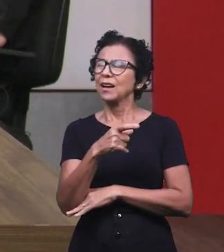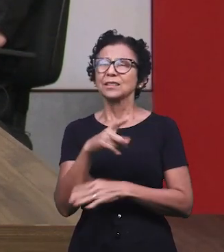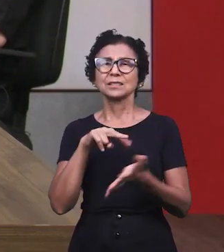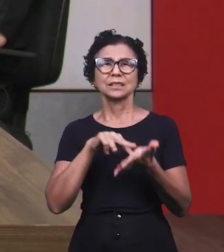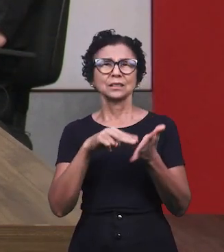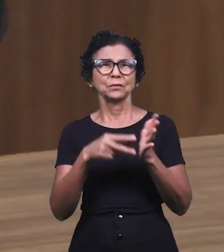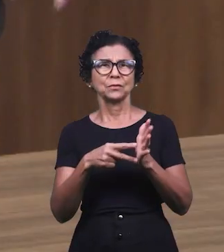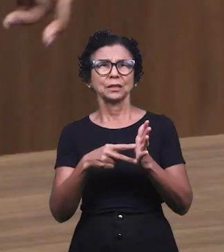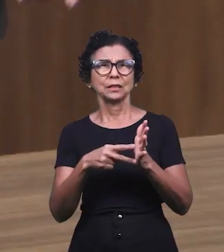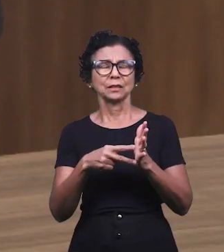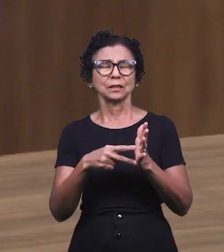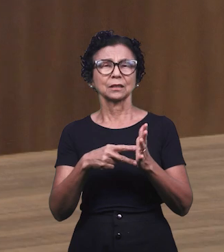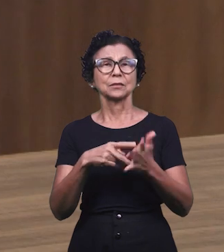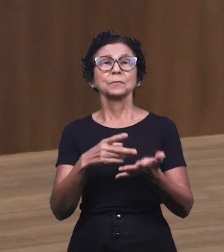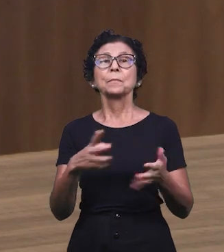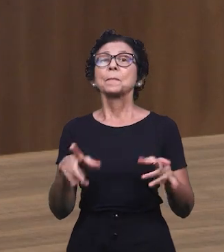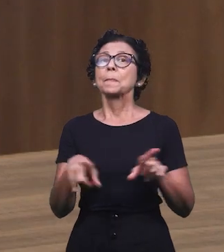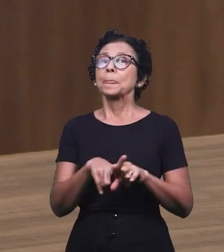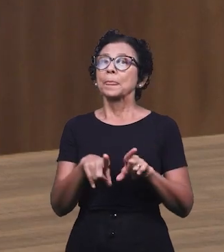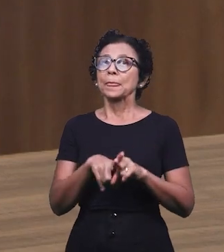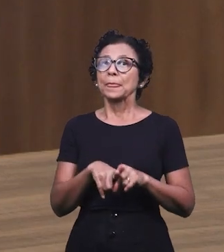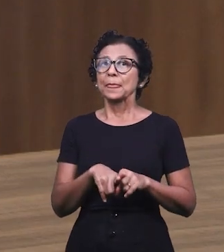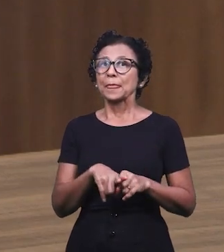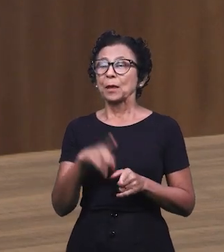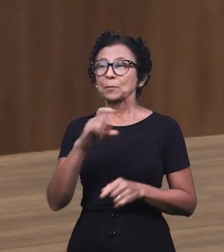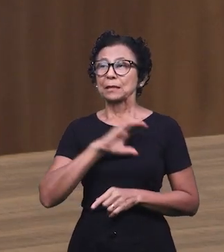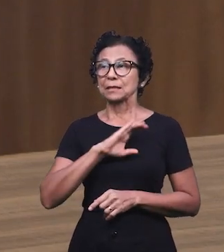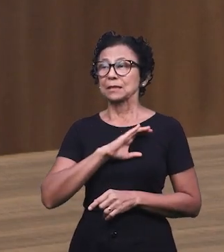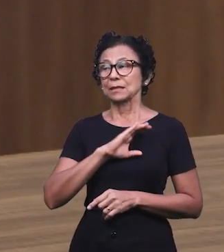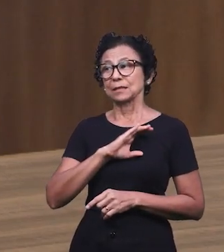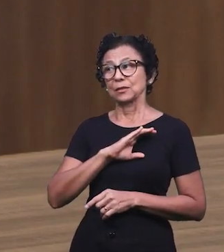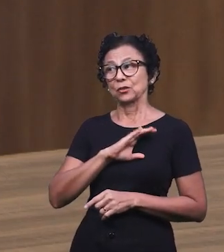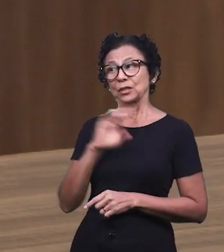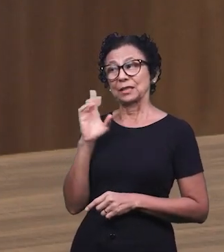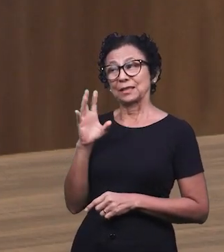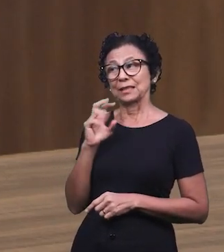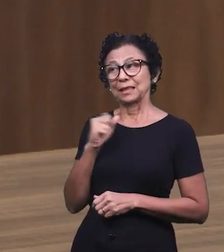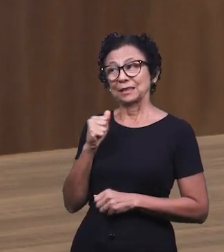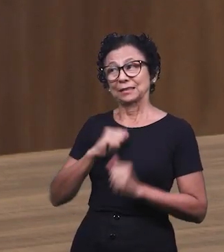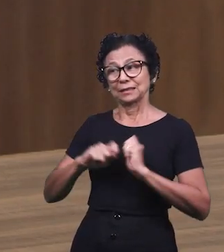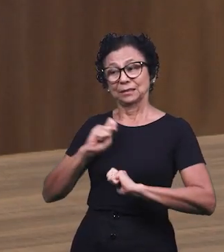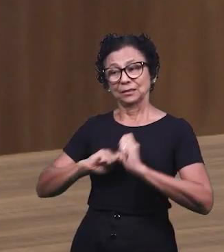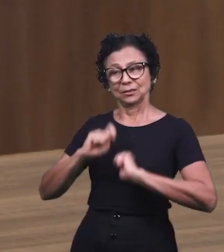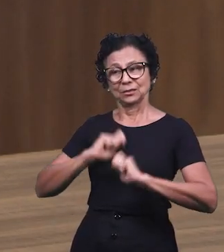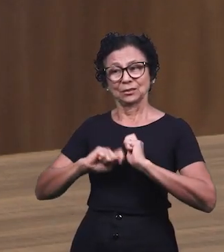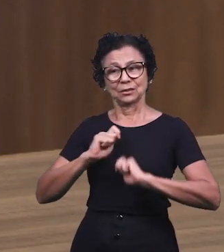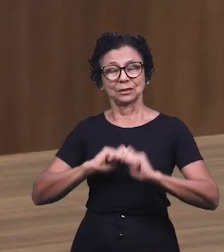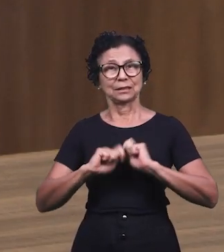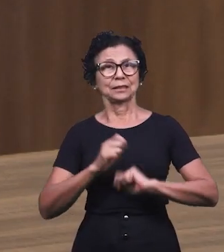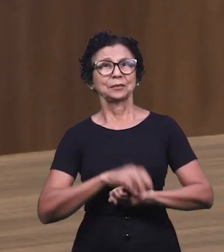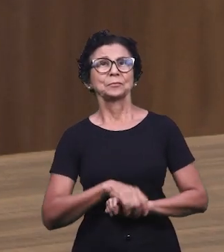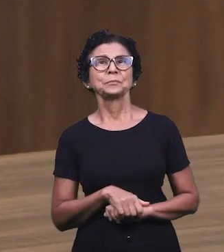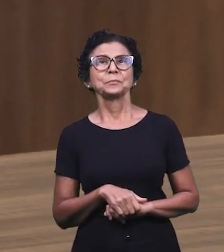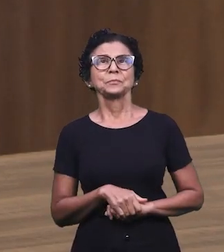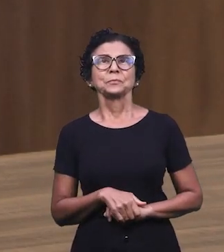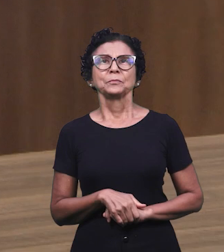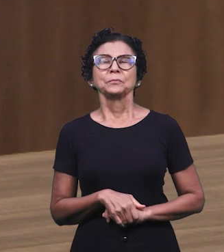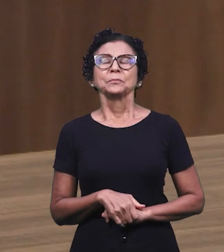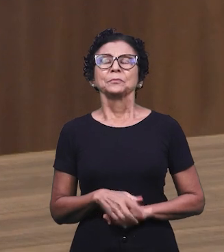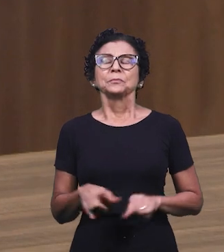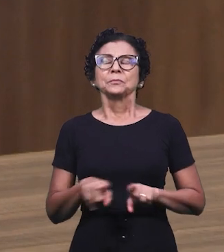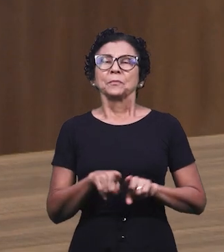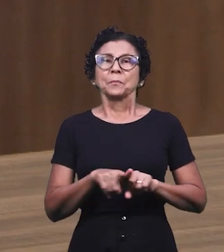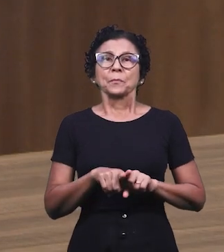falar, que ela já está se segurando ali para falar. E outra coisa, esse louvor, principalmente, a gente vai começar do final